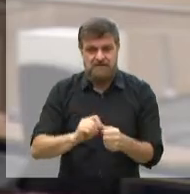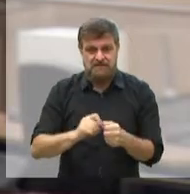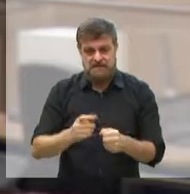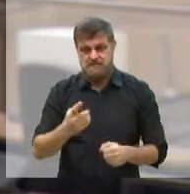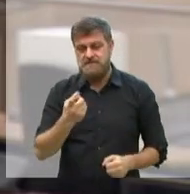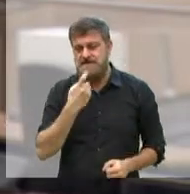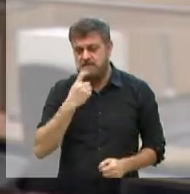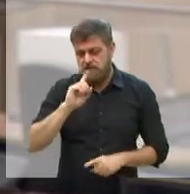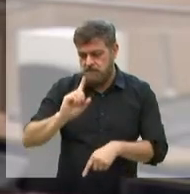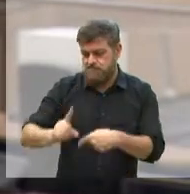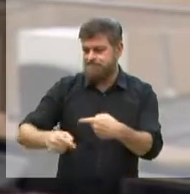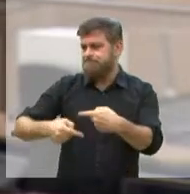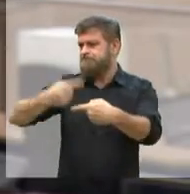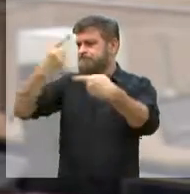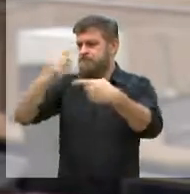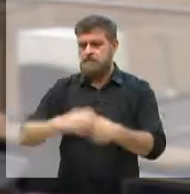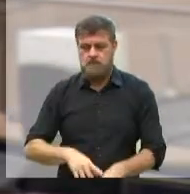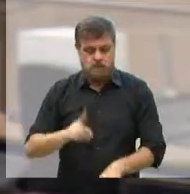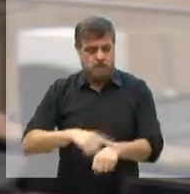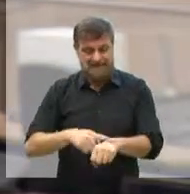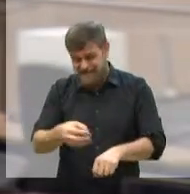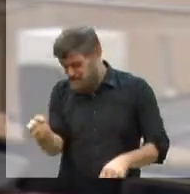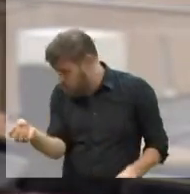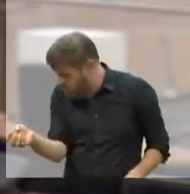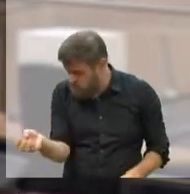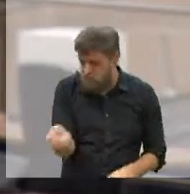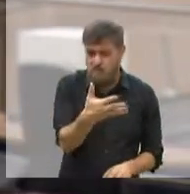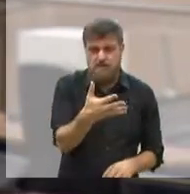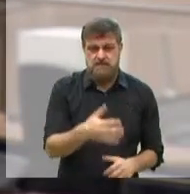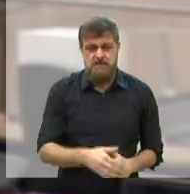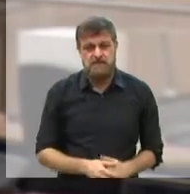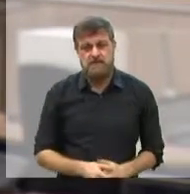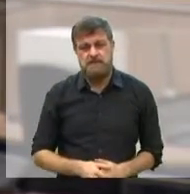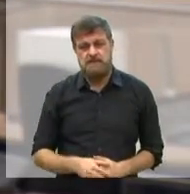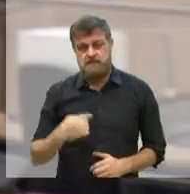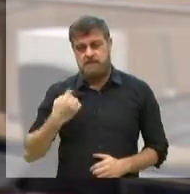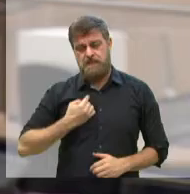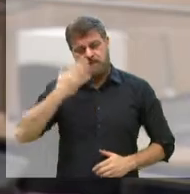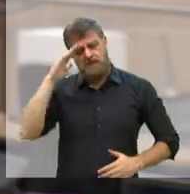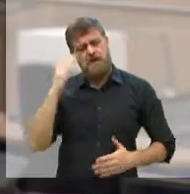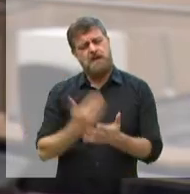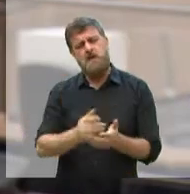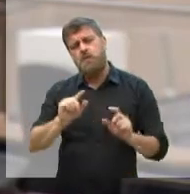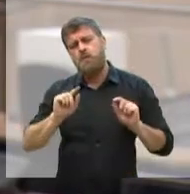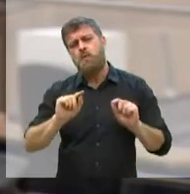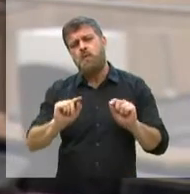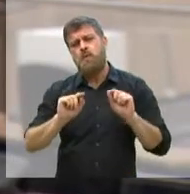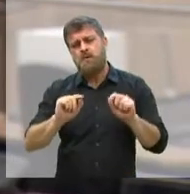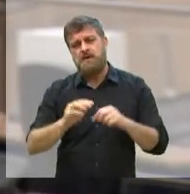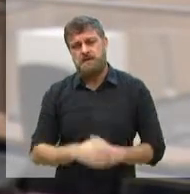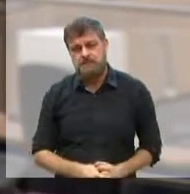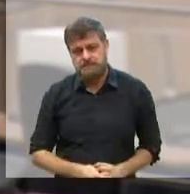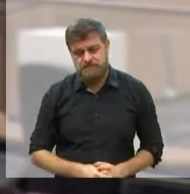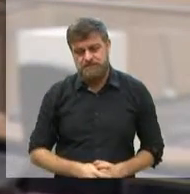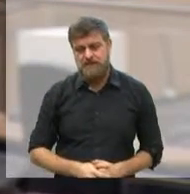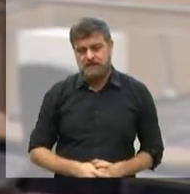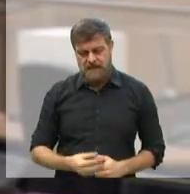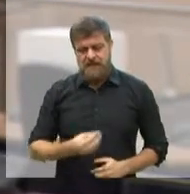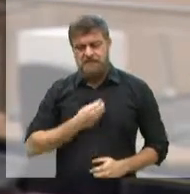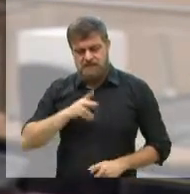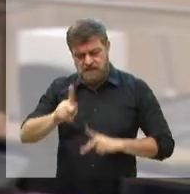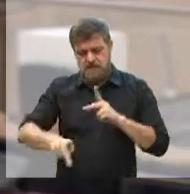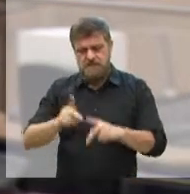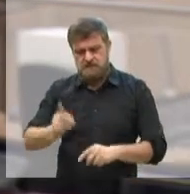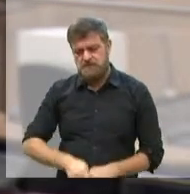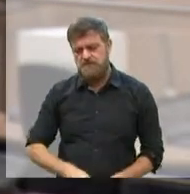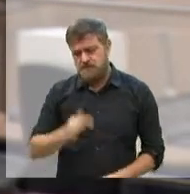Campinas uma nova era, um novo momento, onde nós acreditamos que fará realmente diferença ao